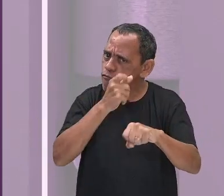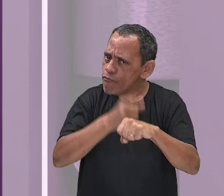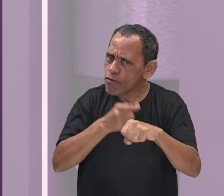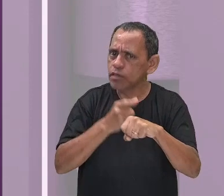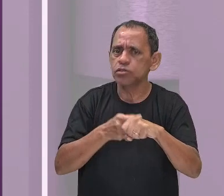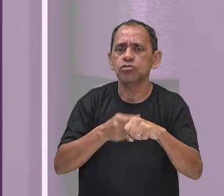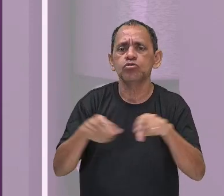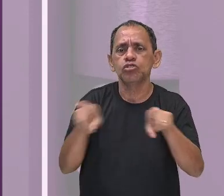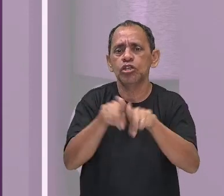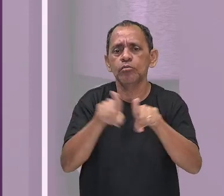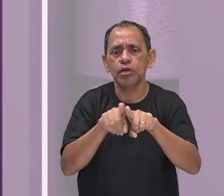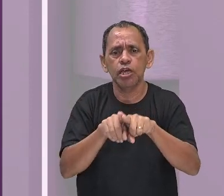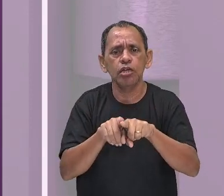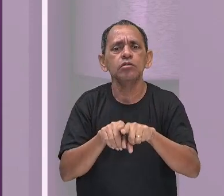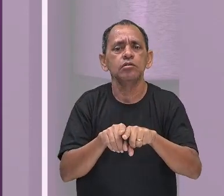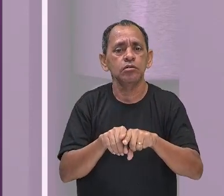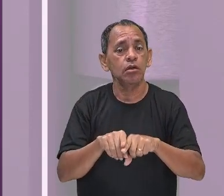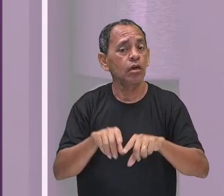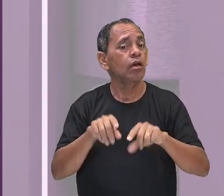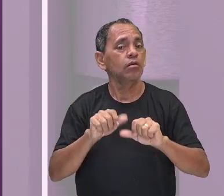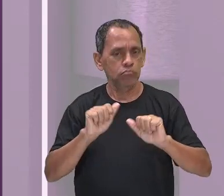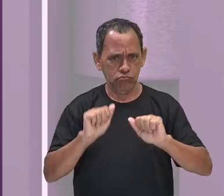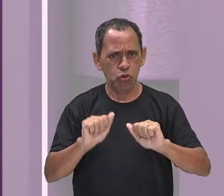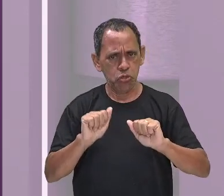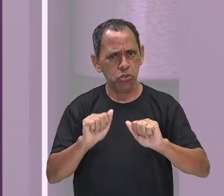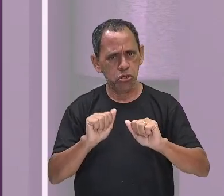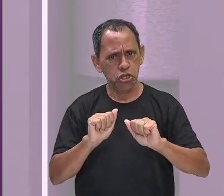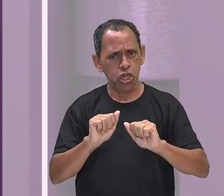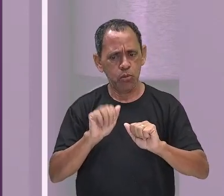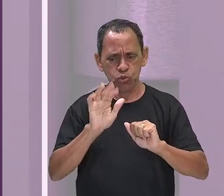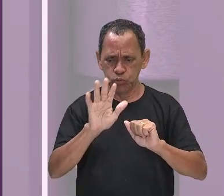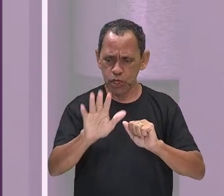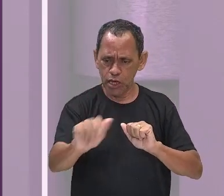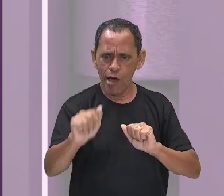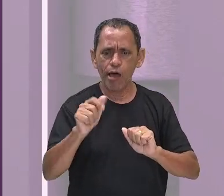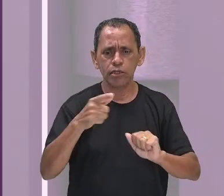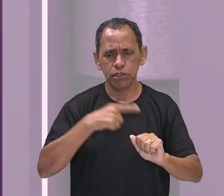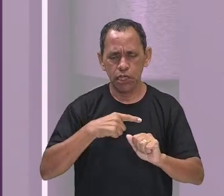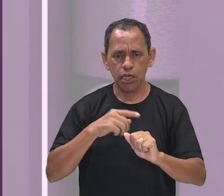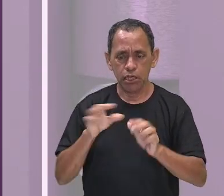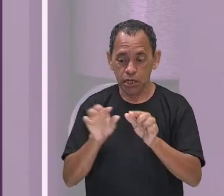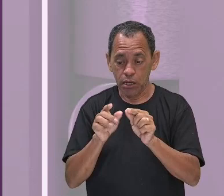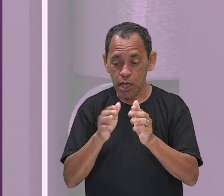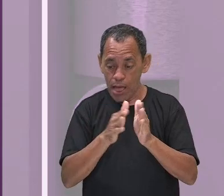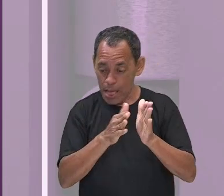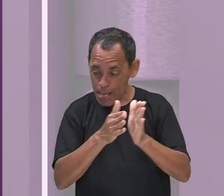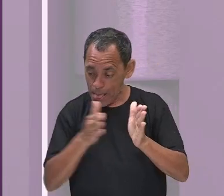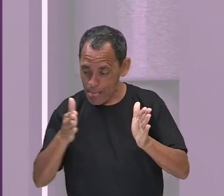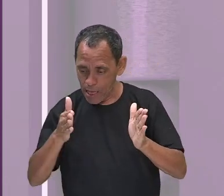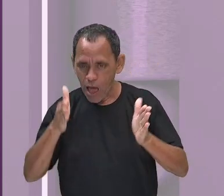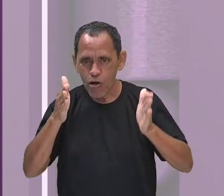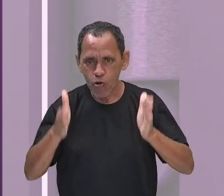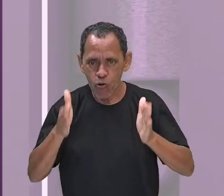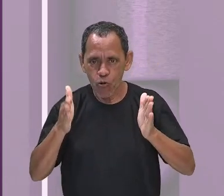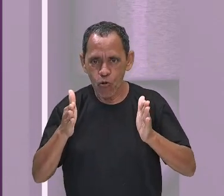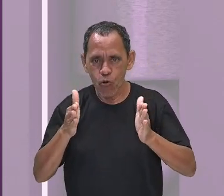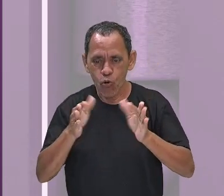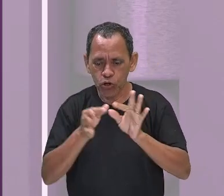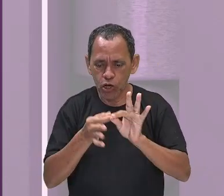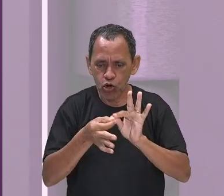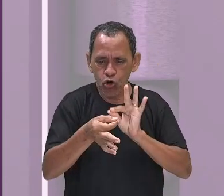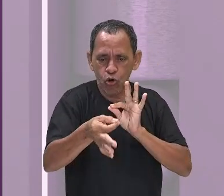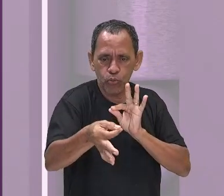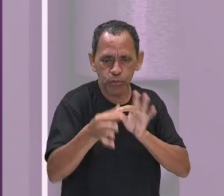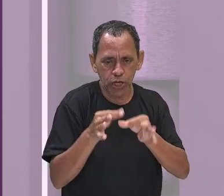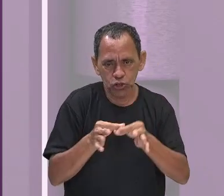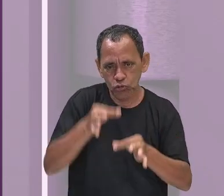próprias mãos. Então ele vai ter largura, vai ter comprimento, vai ter altura, então nada mais é do que um